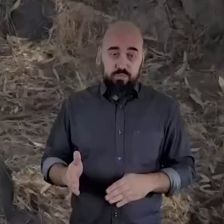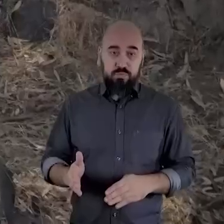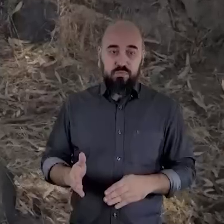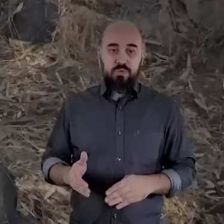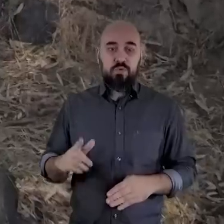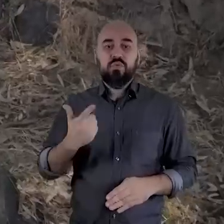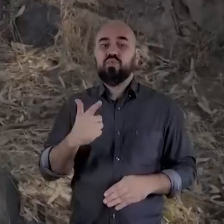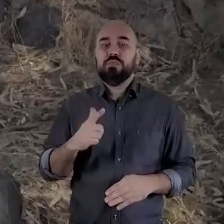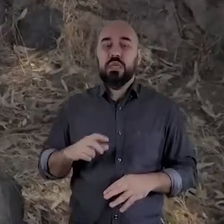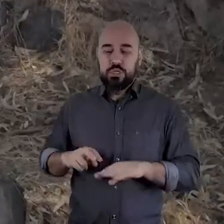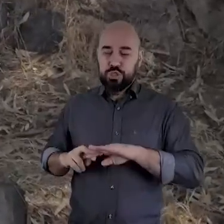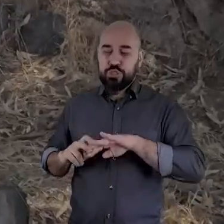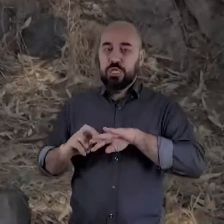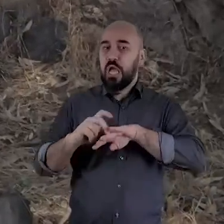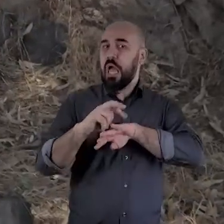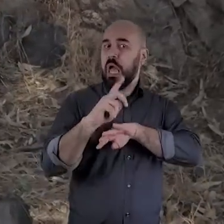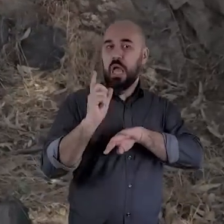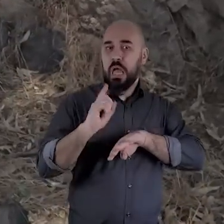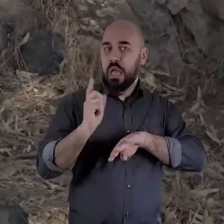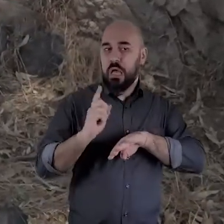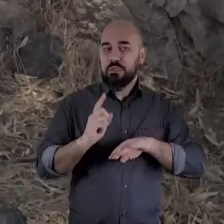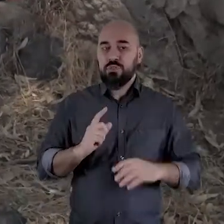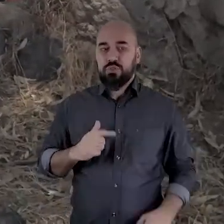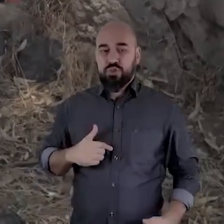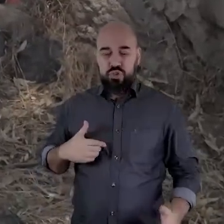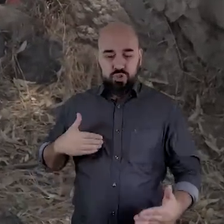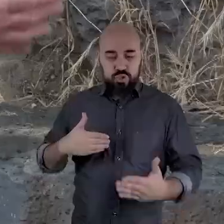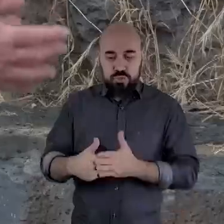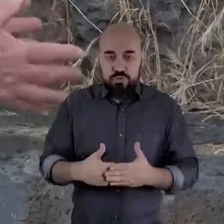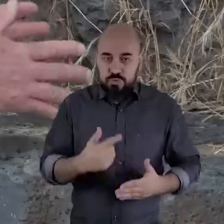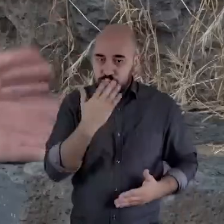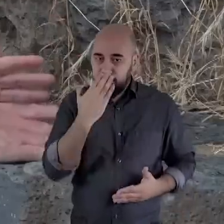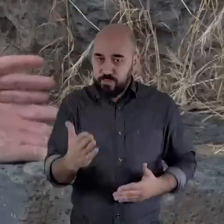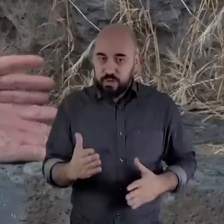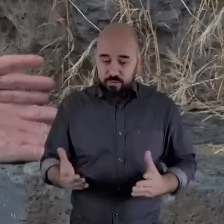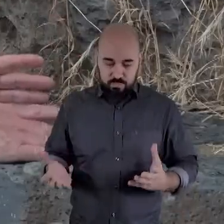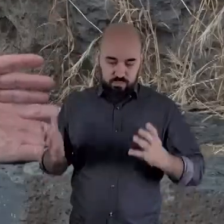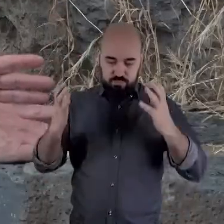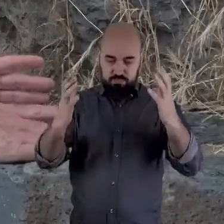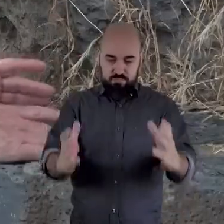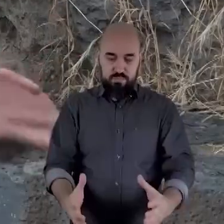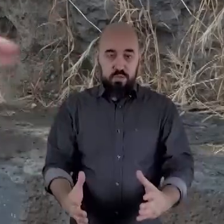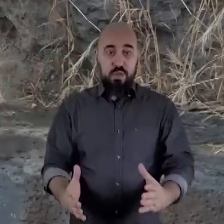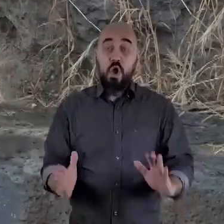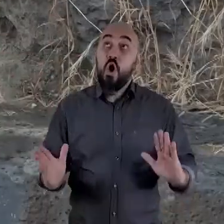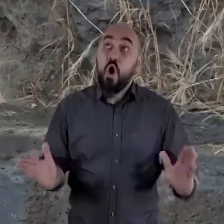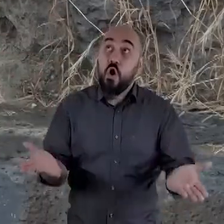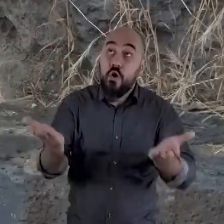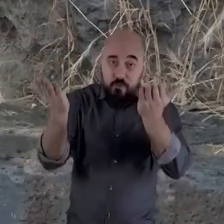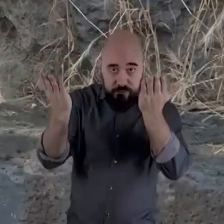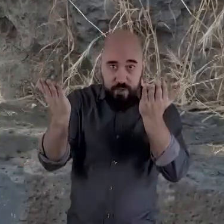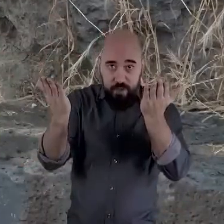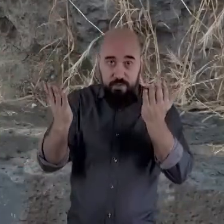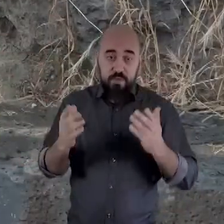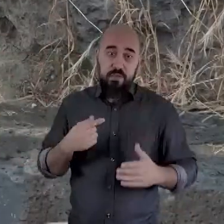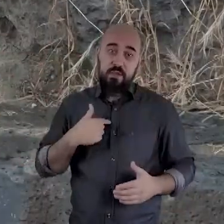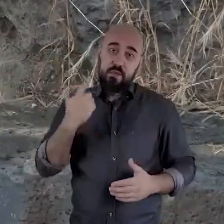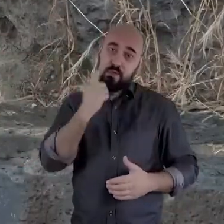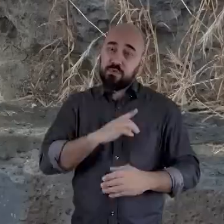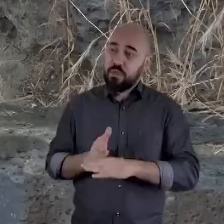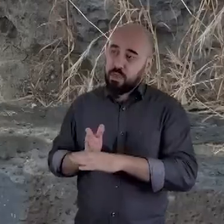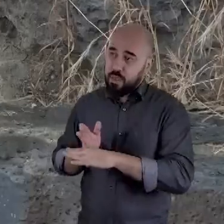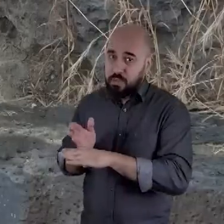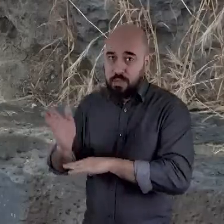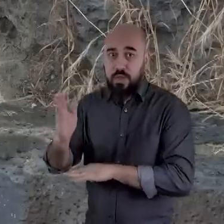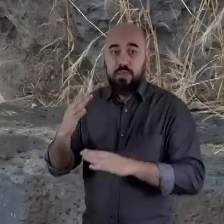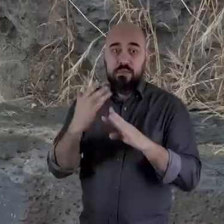Não tem escadas que levam ao altar. Nós chegamos e colocamos aqui a nossa oferta e entramos na cidade